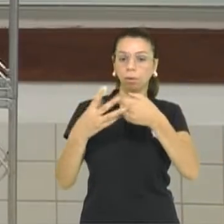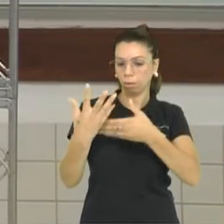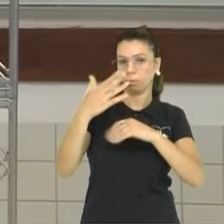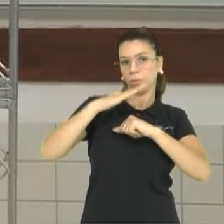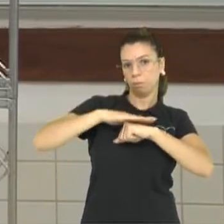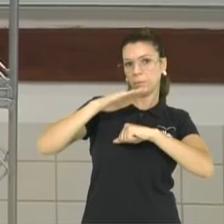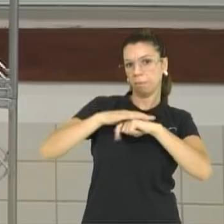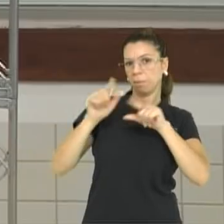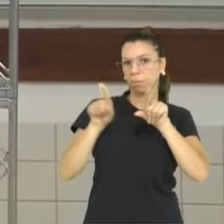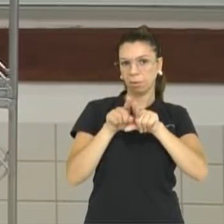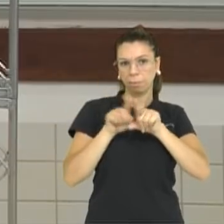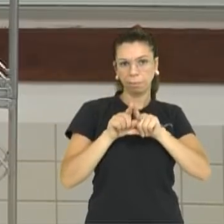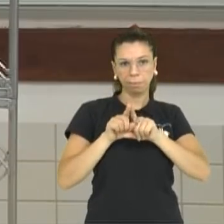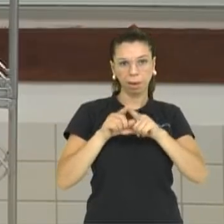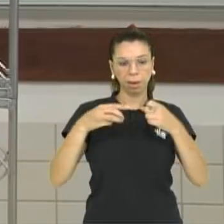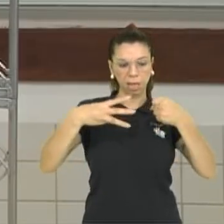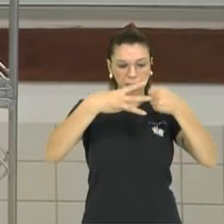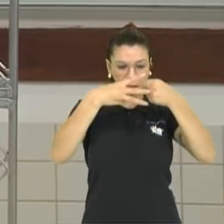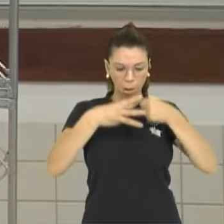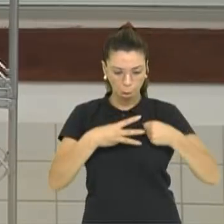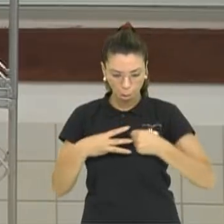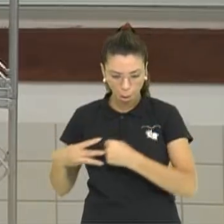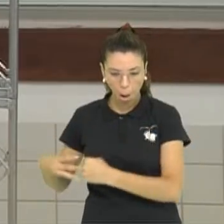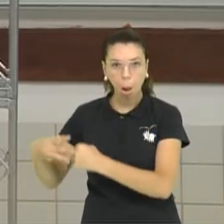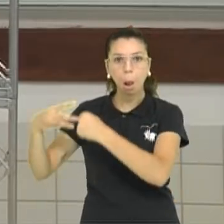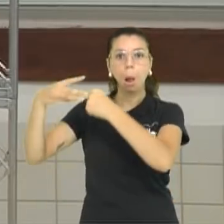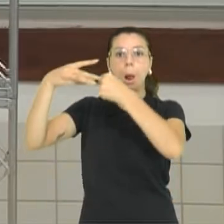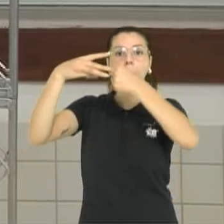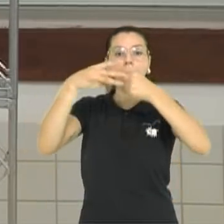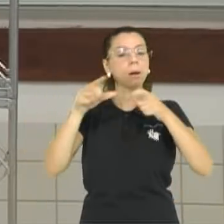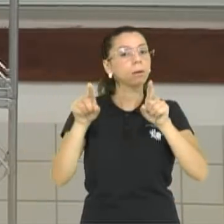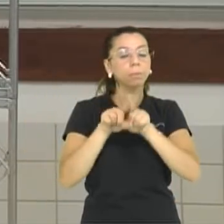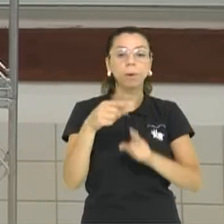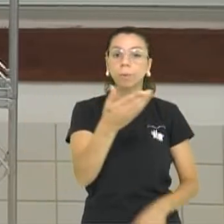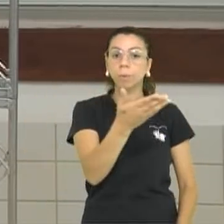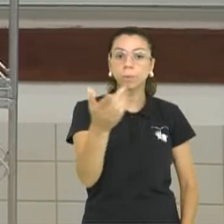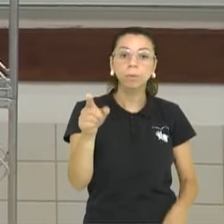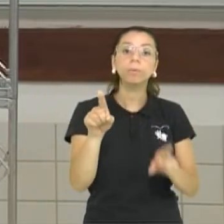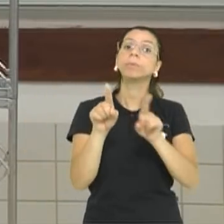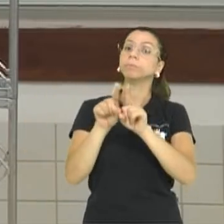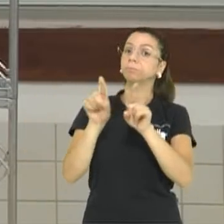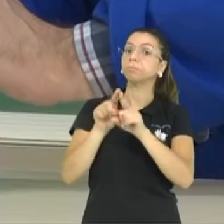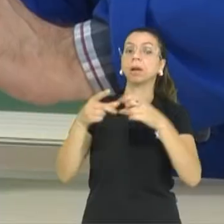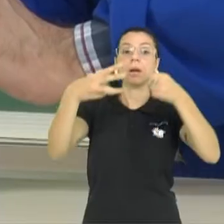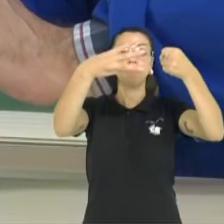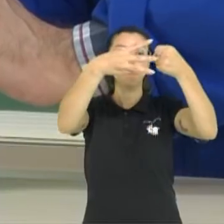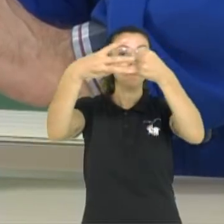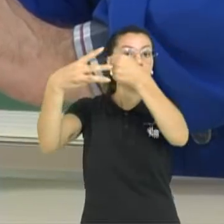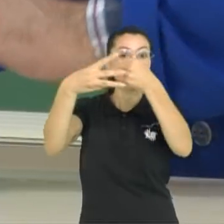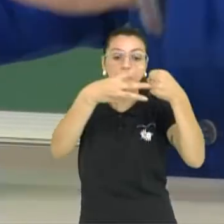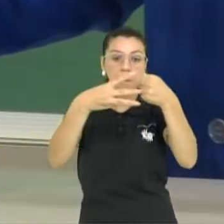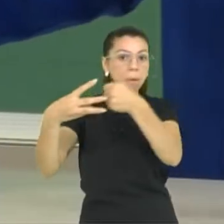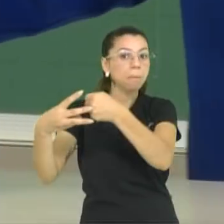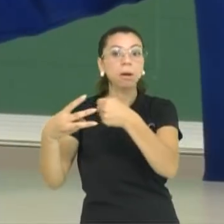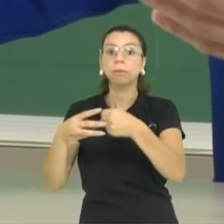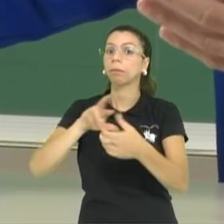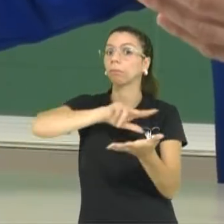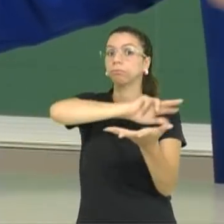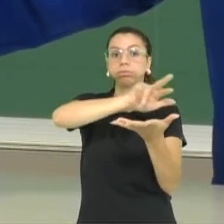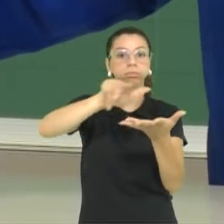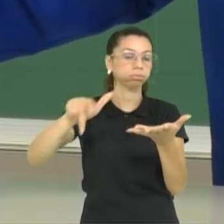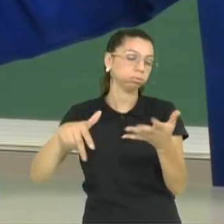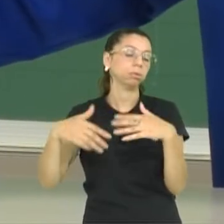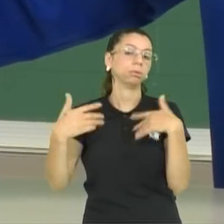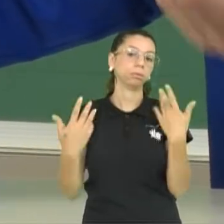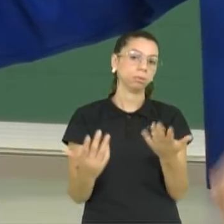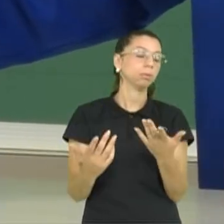células, o seu corpo é formado por muitas células. Aqui eu conheci as células do nosso corpo, ou